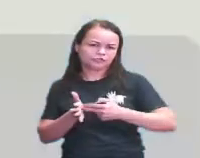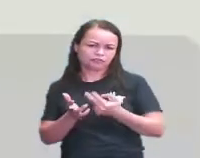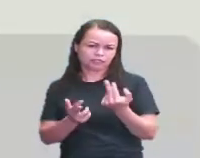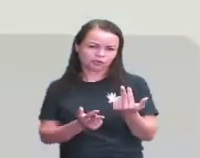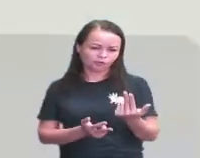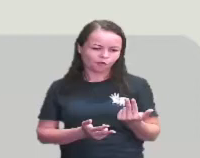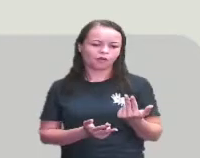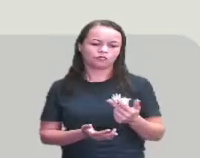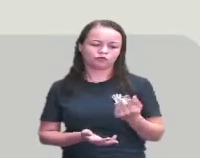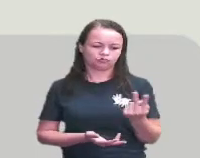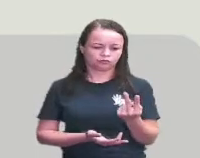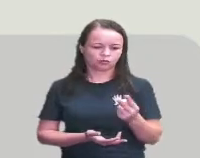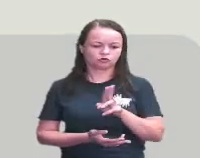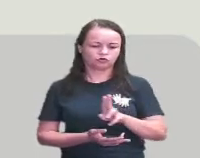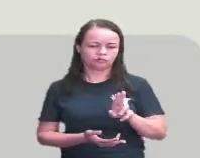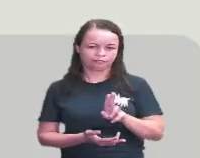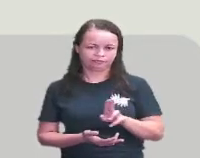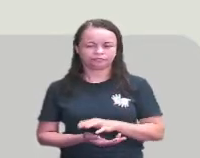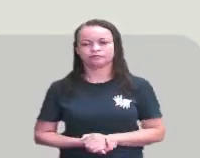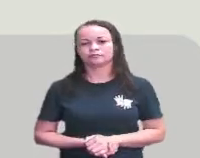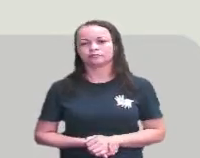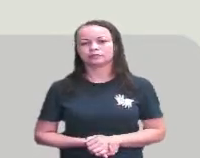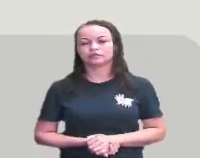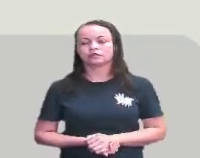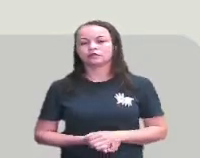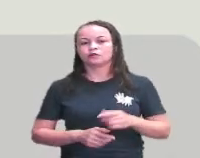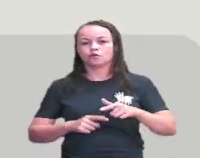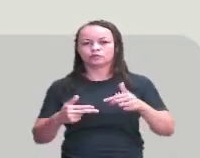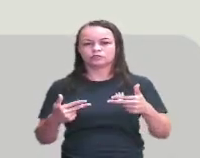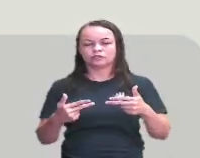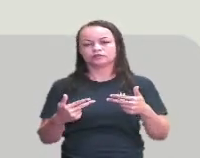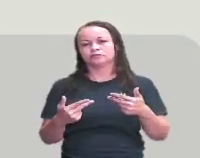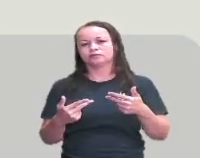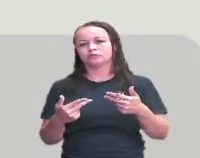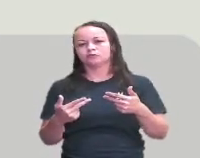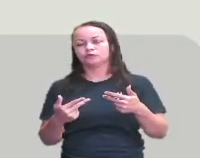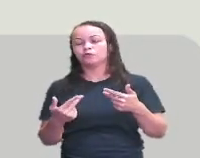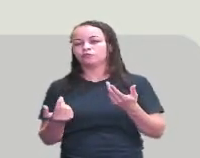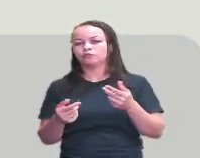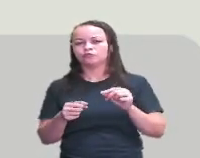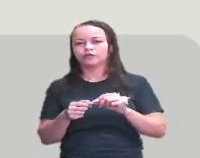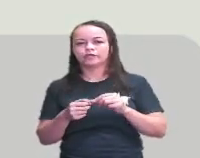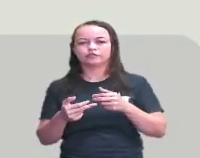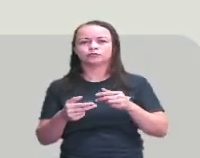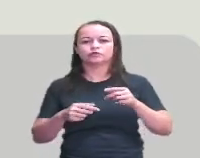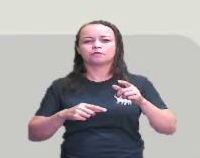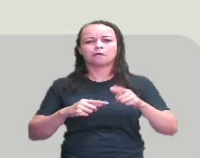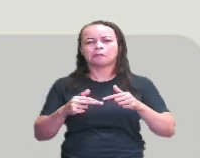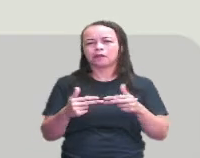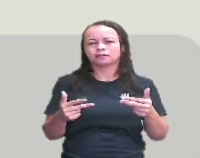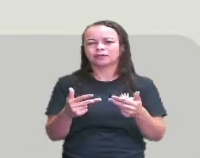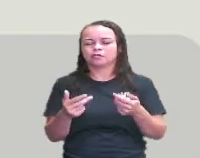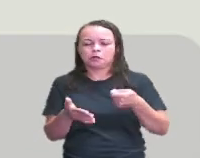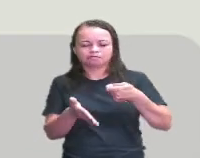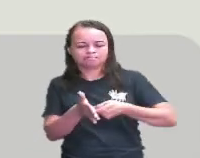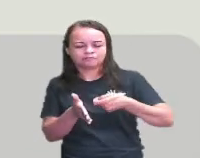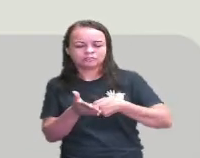Vamos lá? Um objeto feito de material resistente é mais difícil de ser quebrado